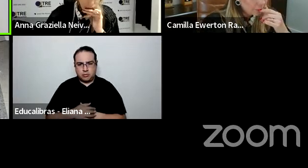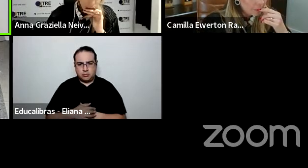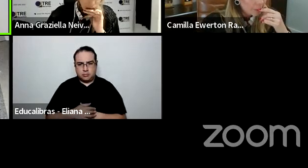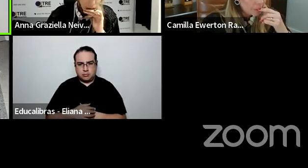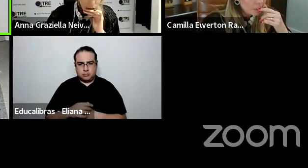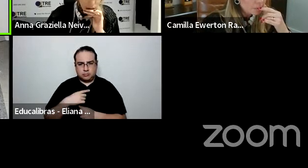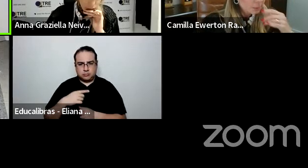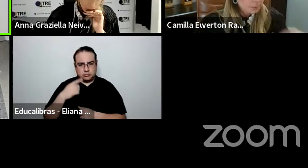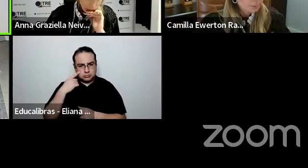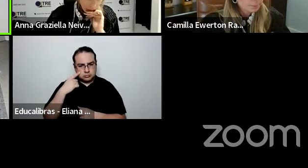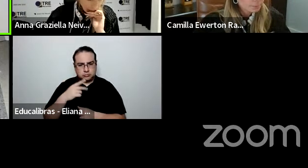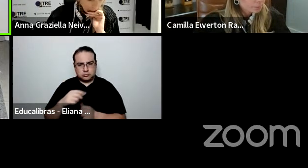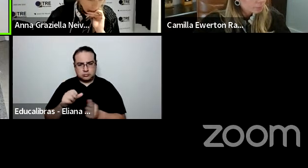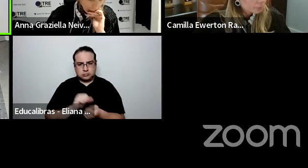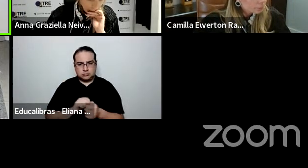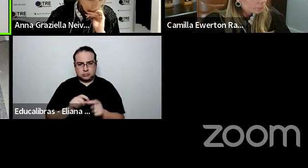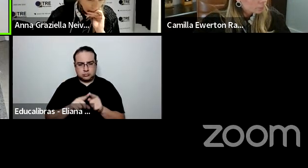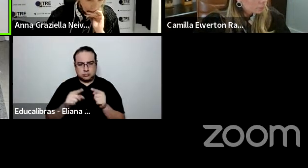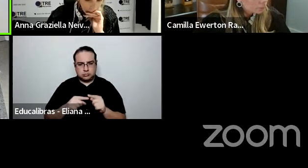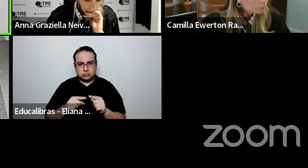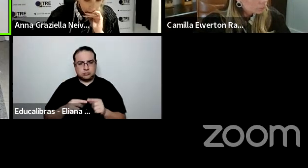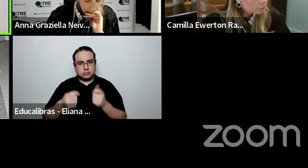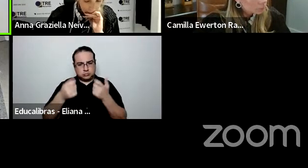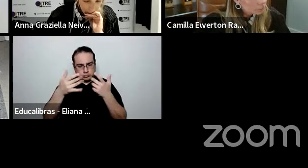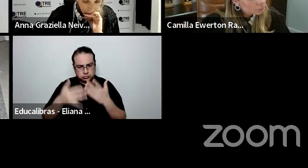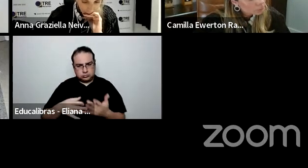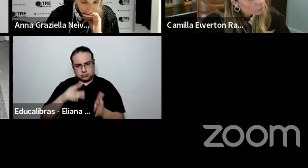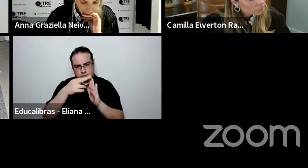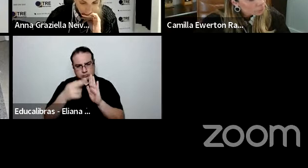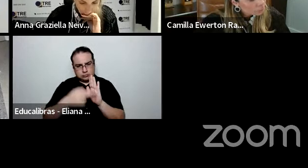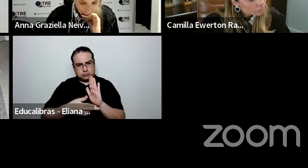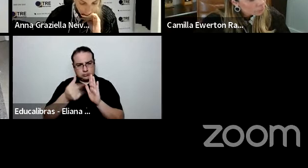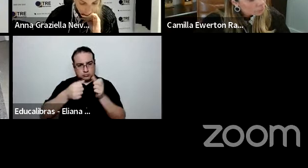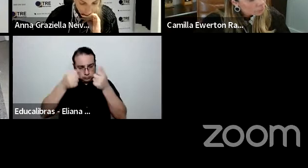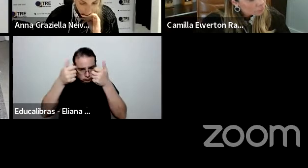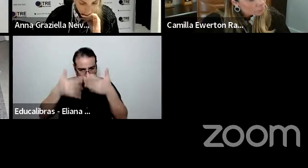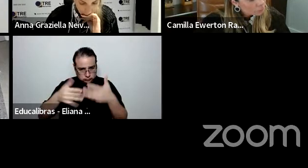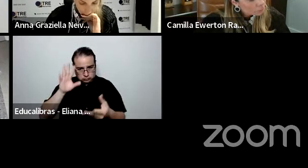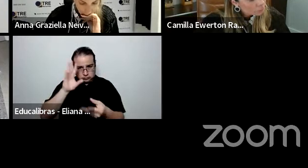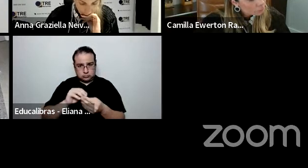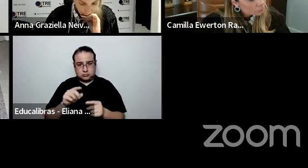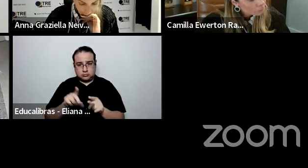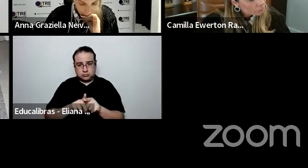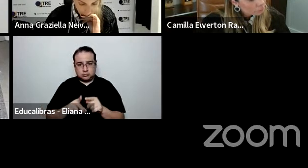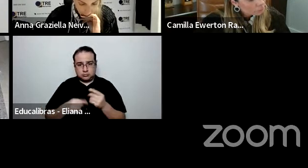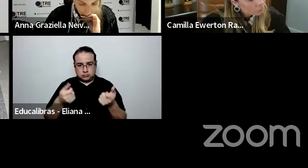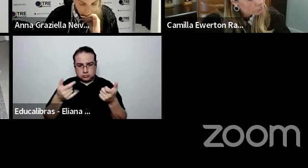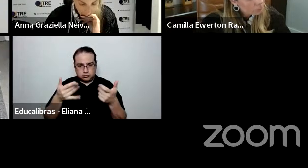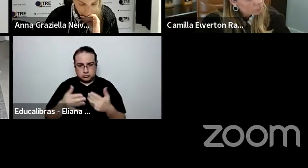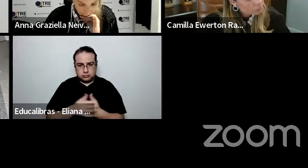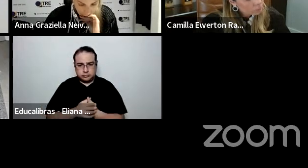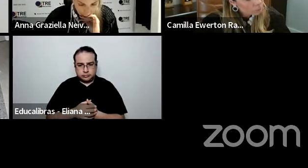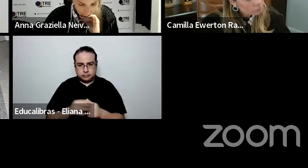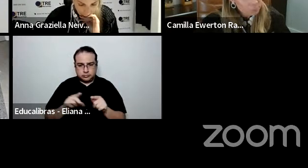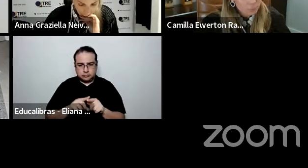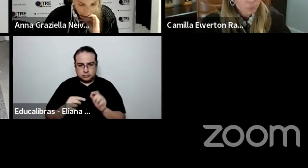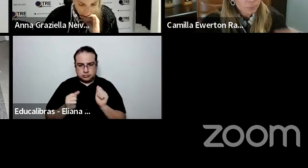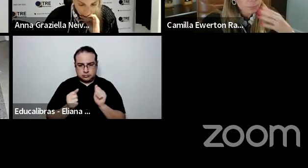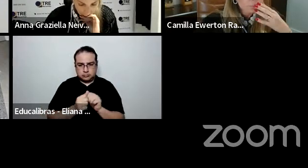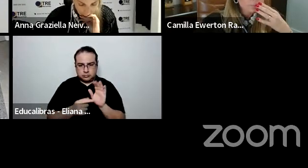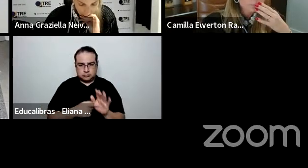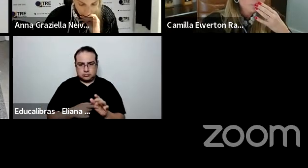o presidente que posso pregão seja admitido como relatório referido conselho da palavra ilustre